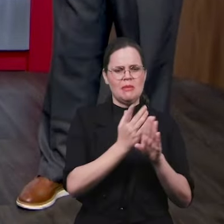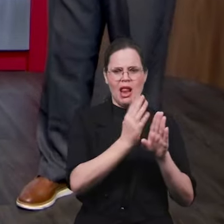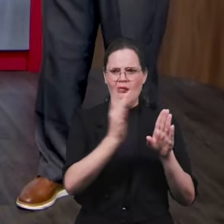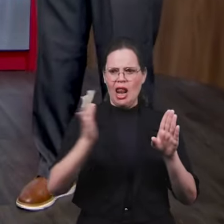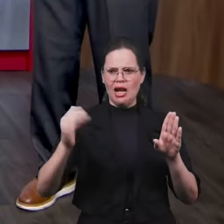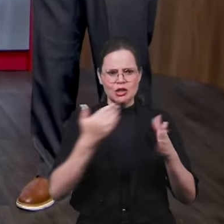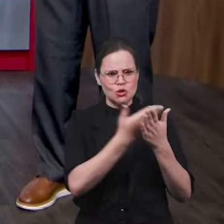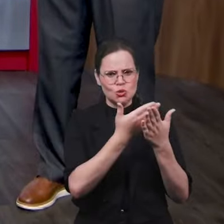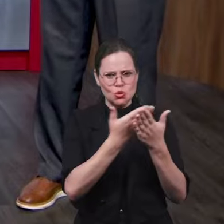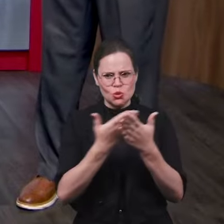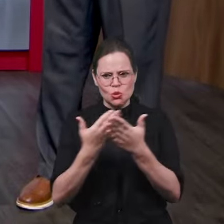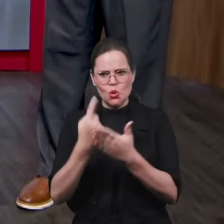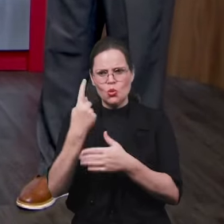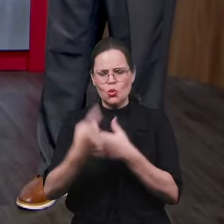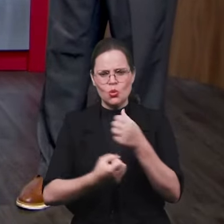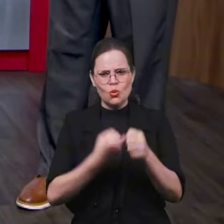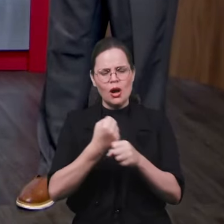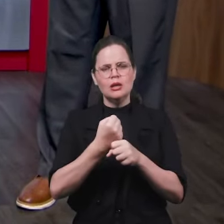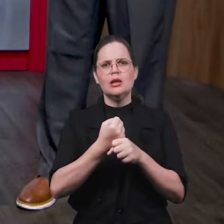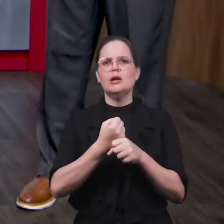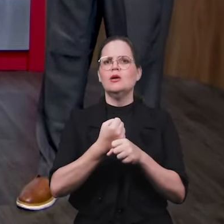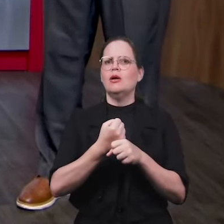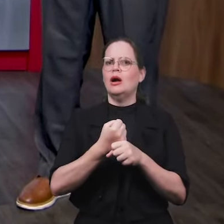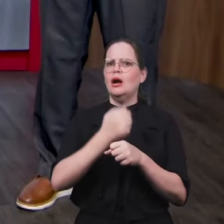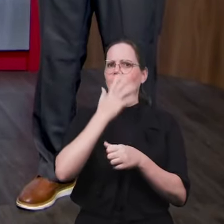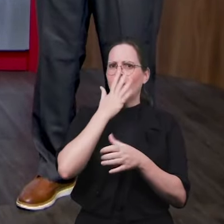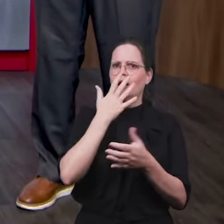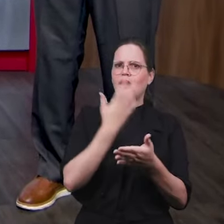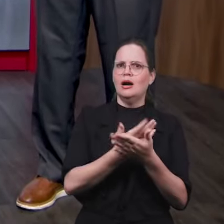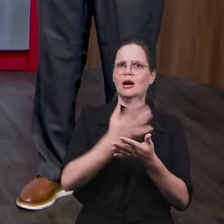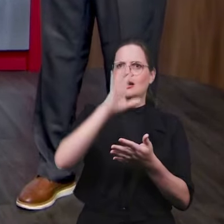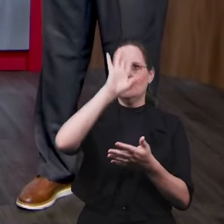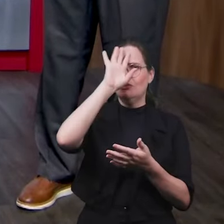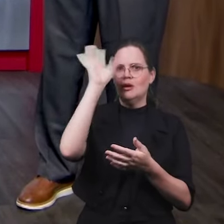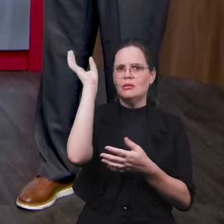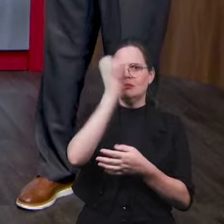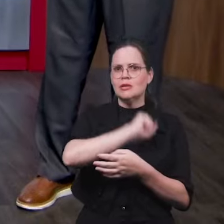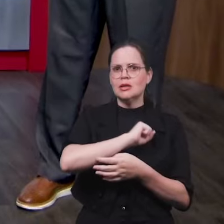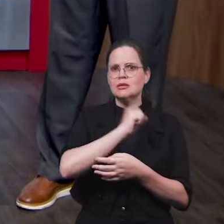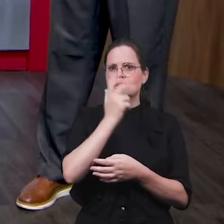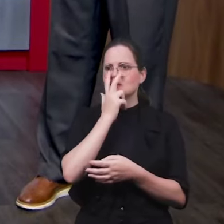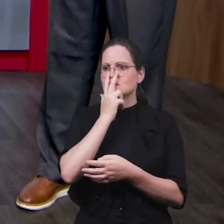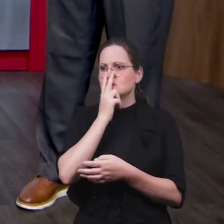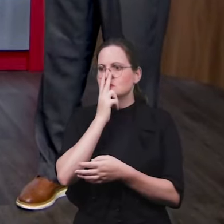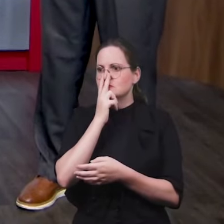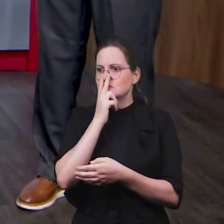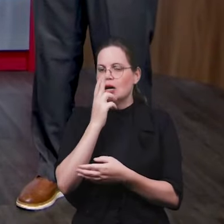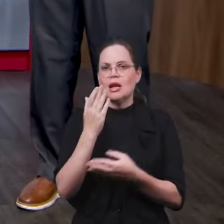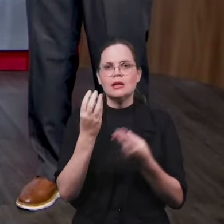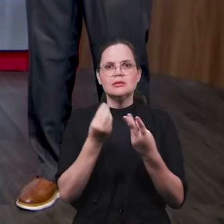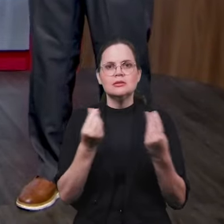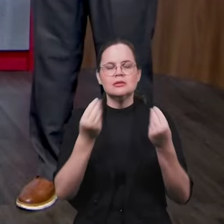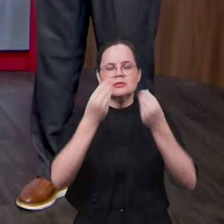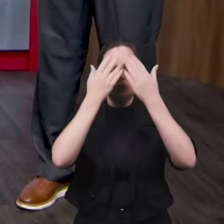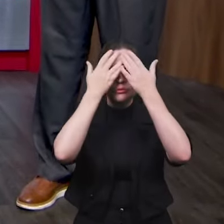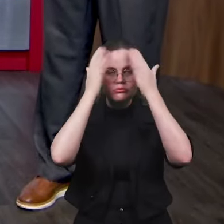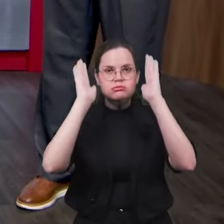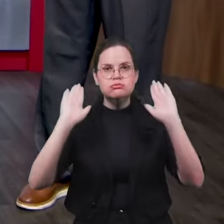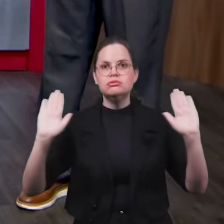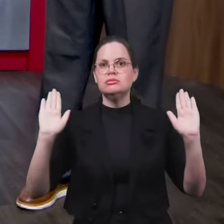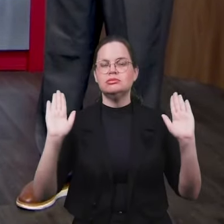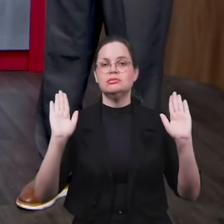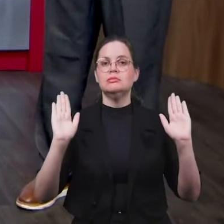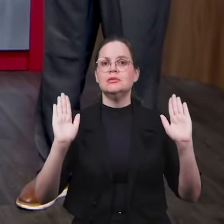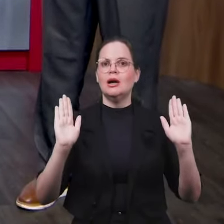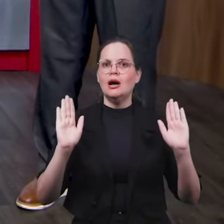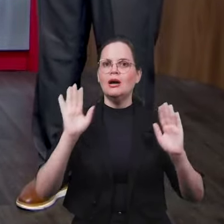Apocalipse, eu disse que havia aprendido como se tivesse retomado as armas que